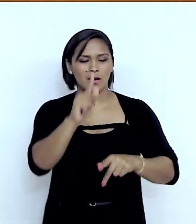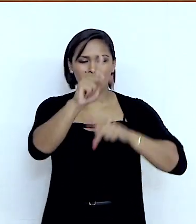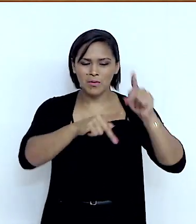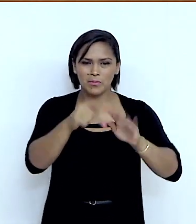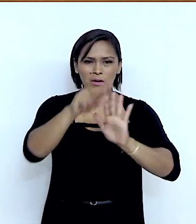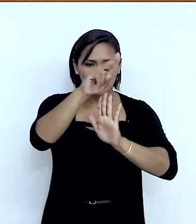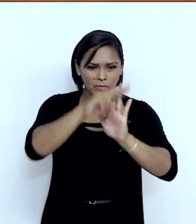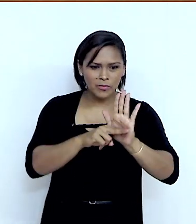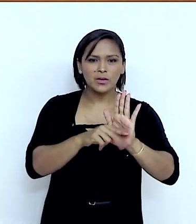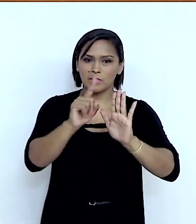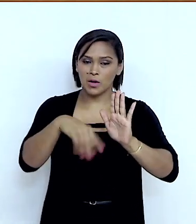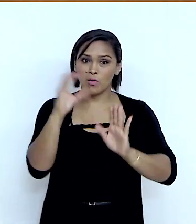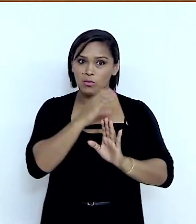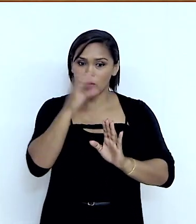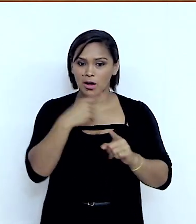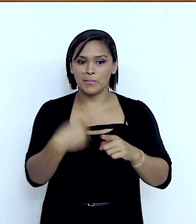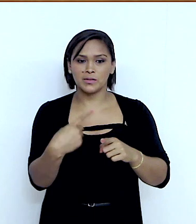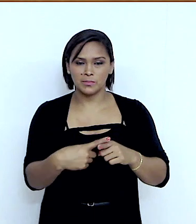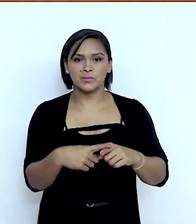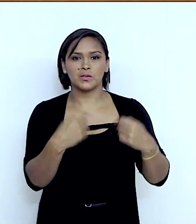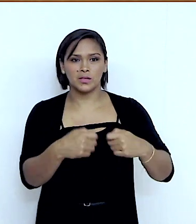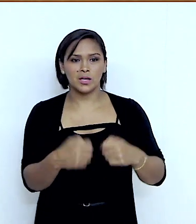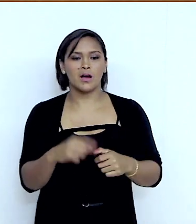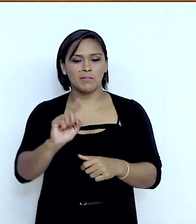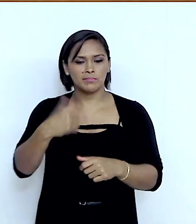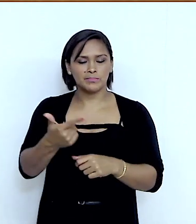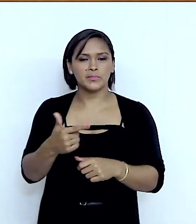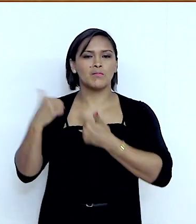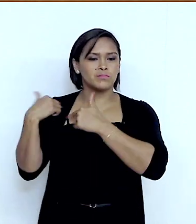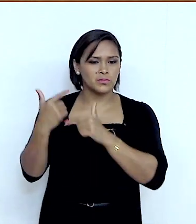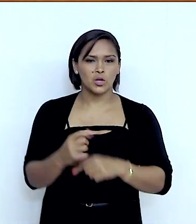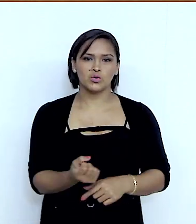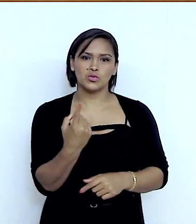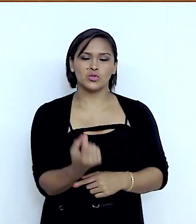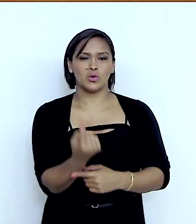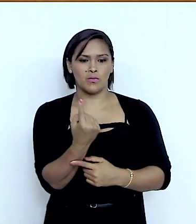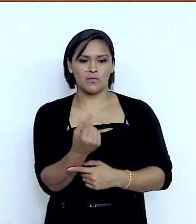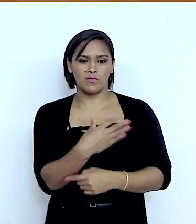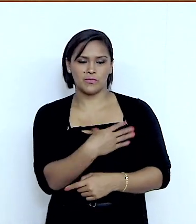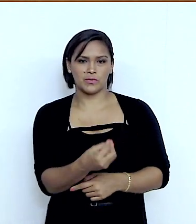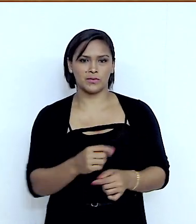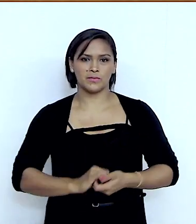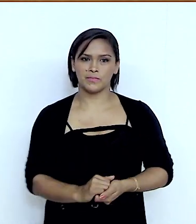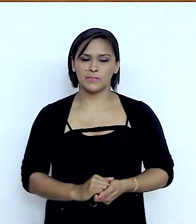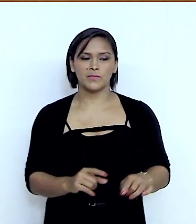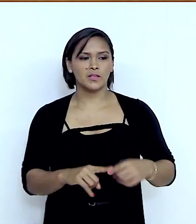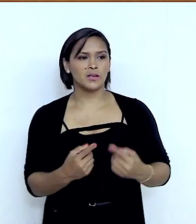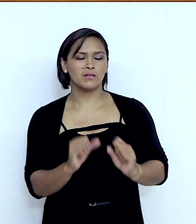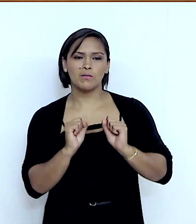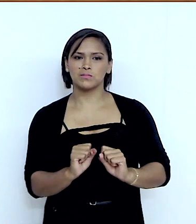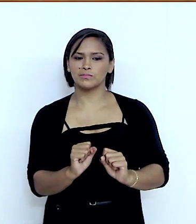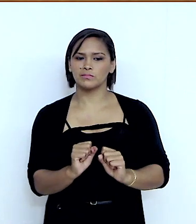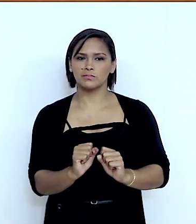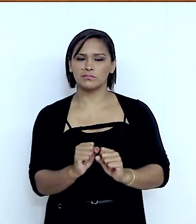declinante e anéis de brilhantes muito rápido porque vai ter a geração não só teve um filho então a não se